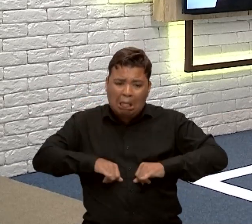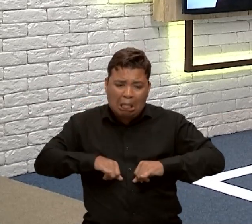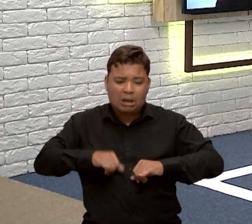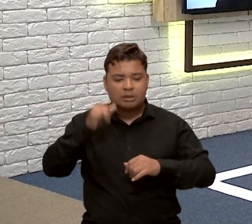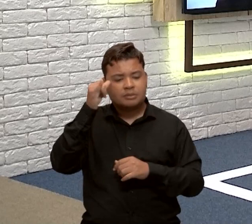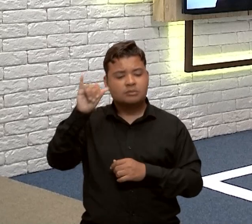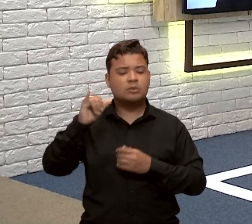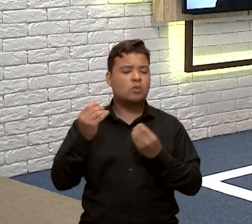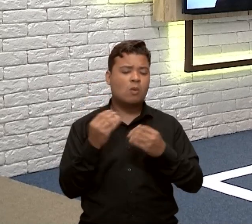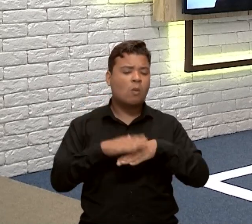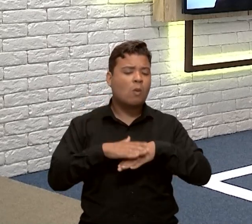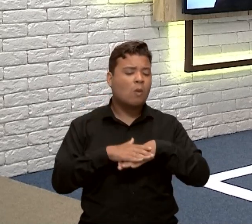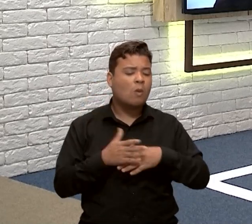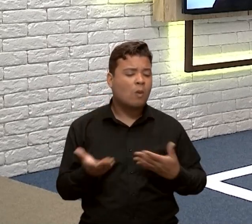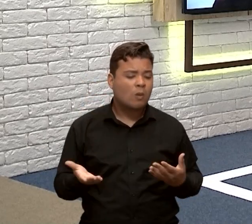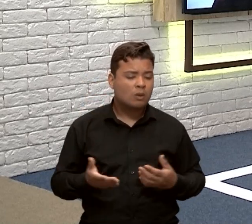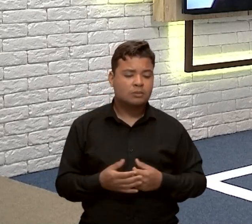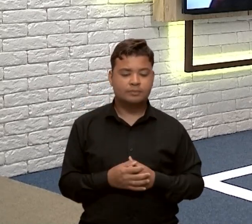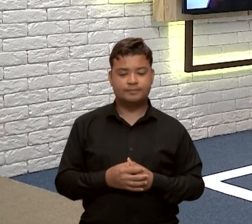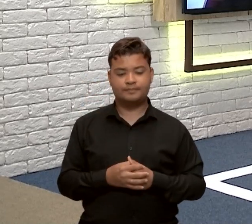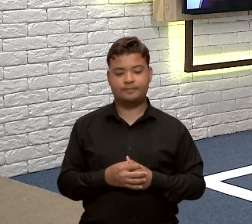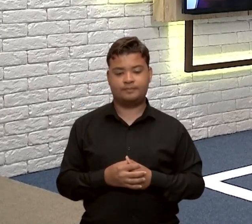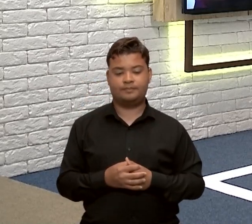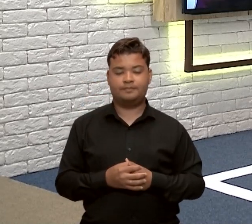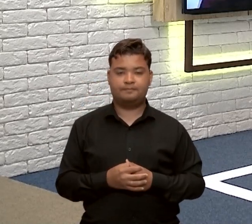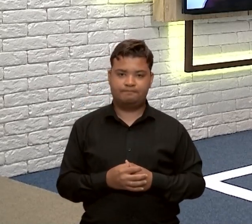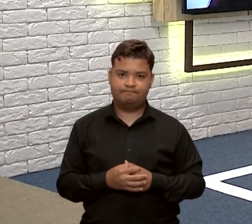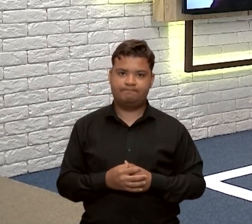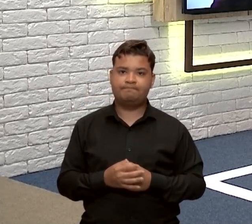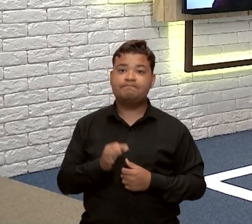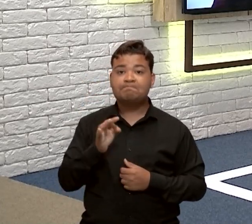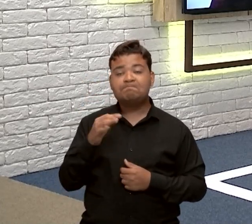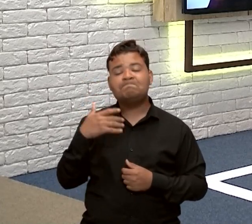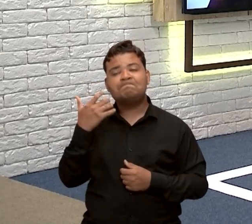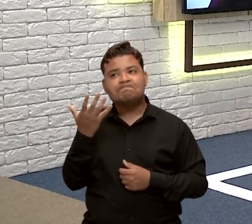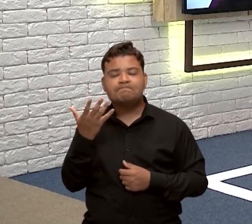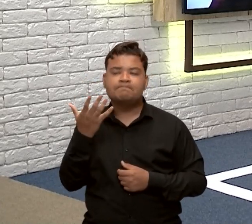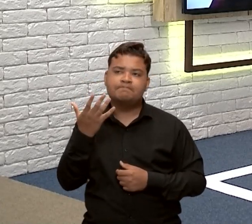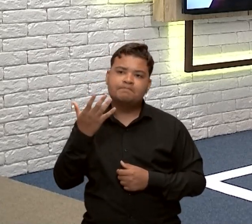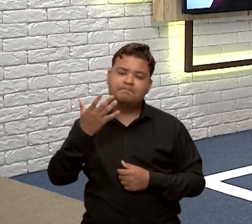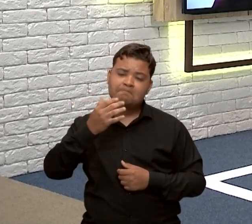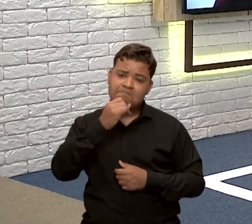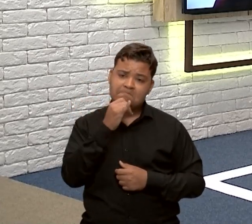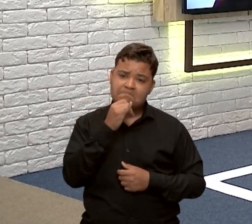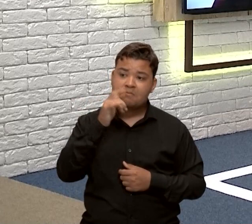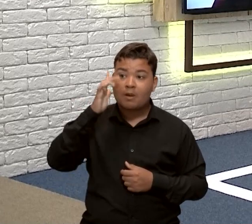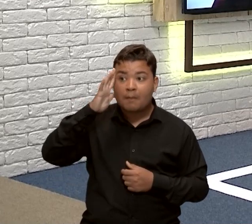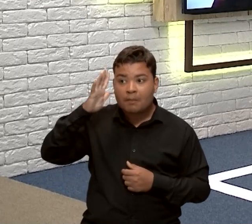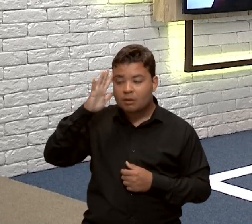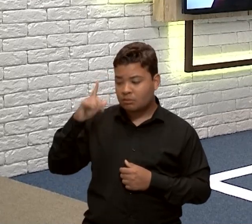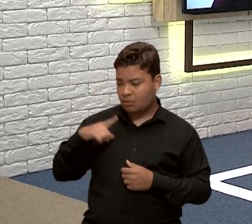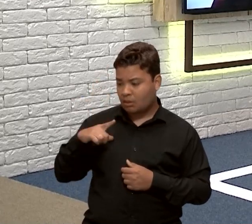deve fazer, Viviane? Ah, sim. Então, quando a gente pensa, né, no